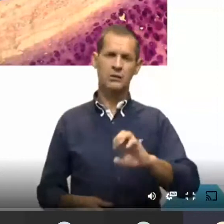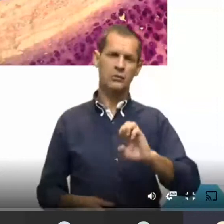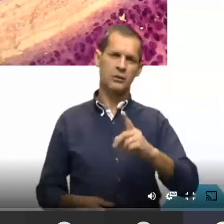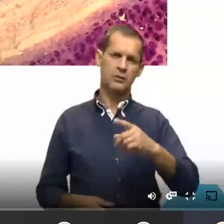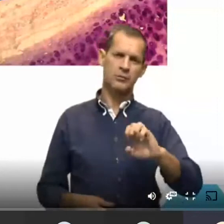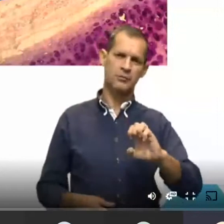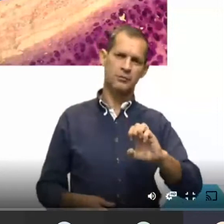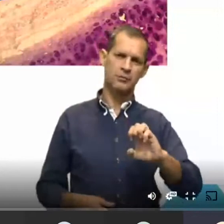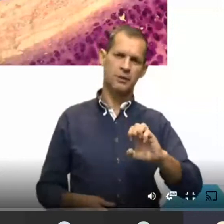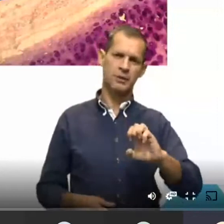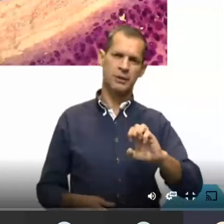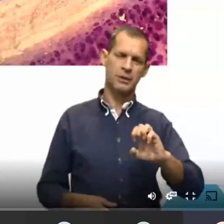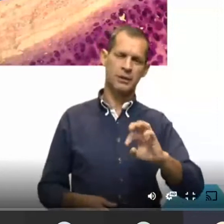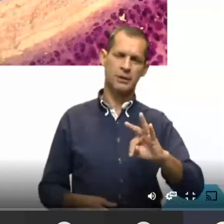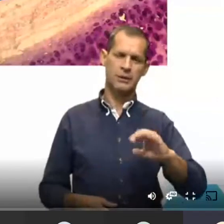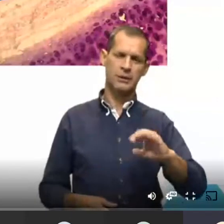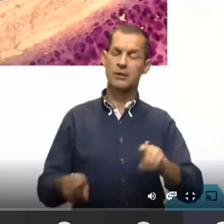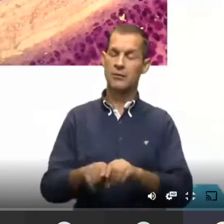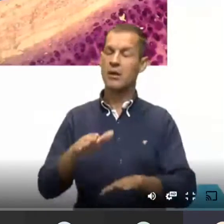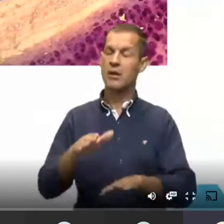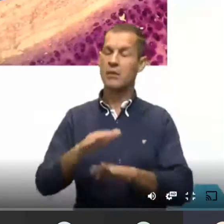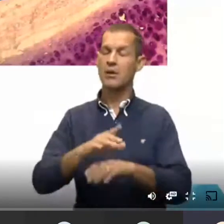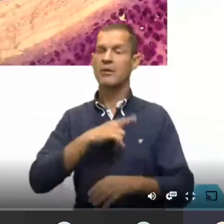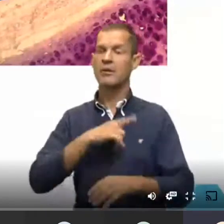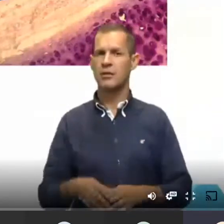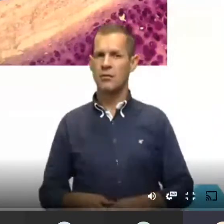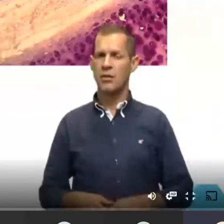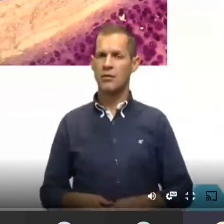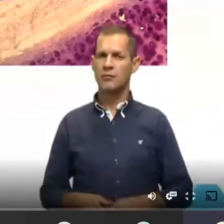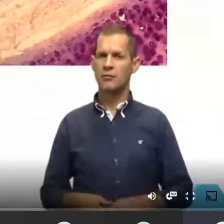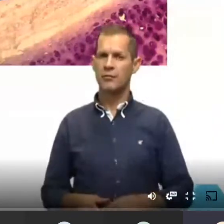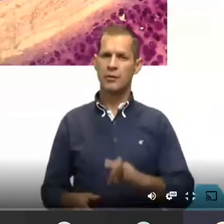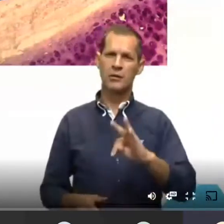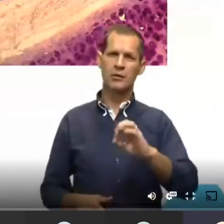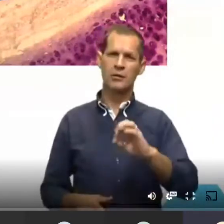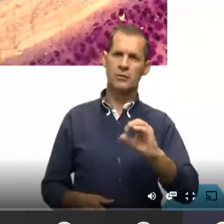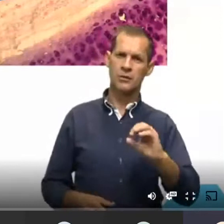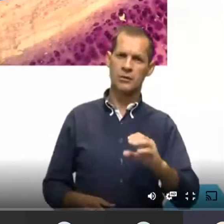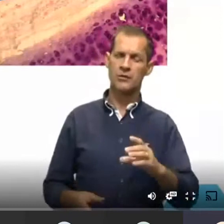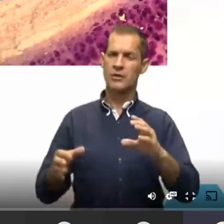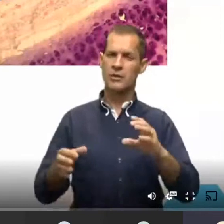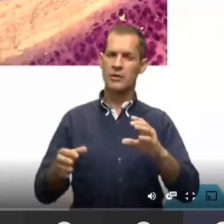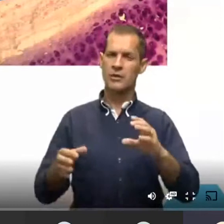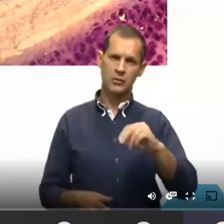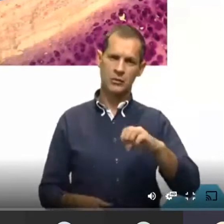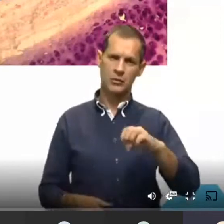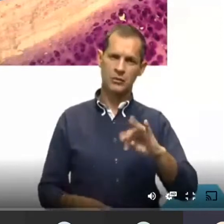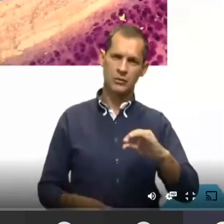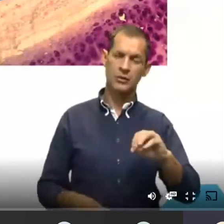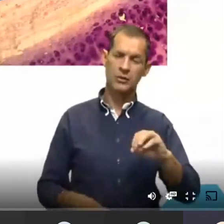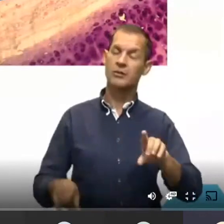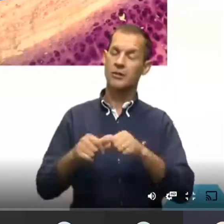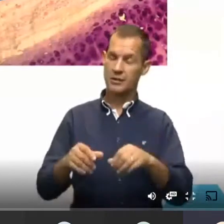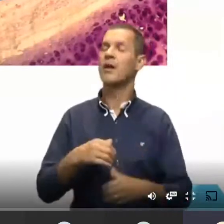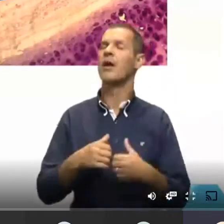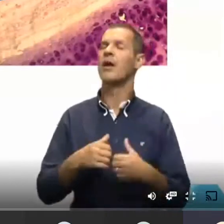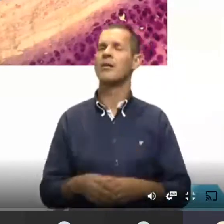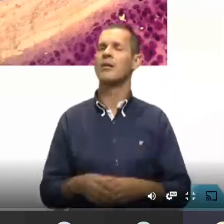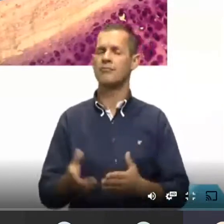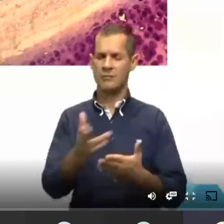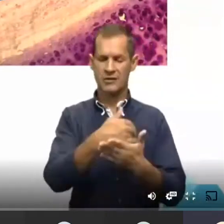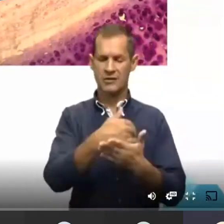epitélio. Aqui embaixo nós vamos ter o tecido conectivo e nessa parte que